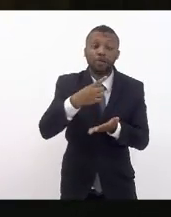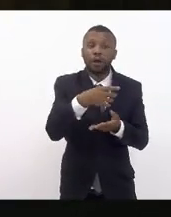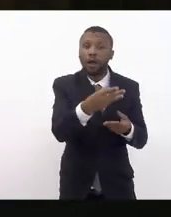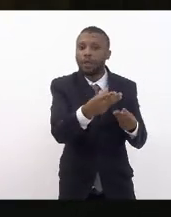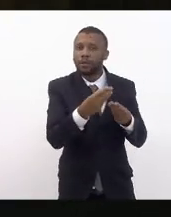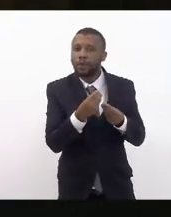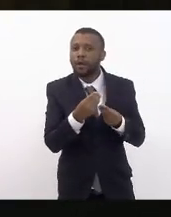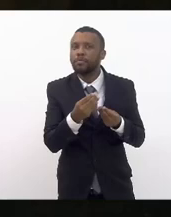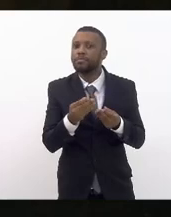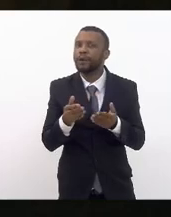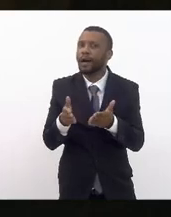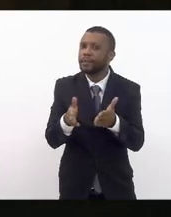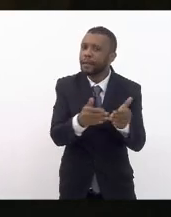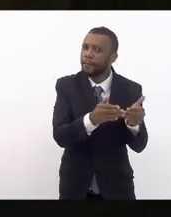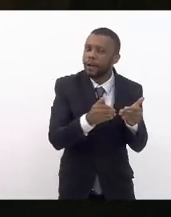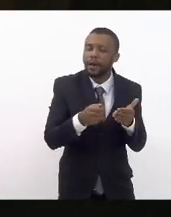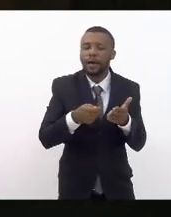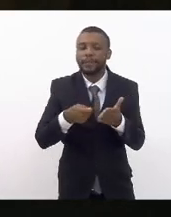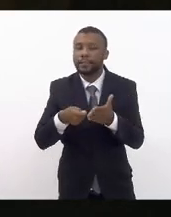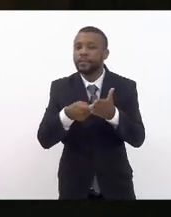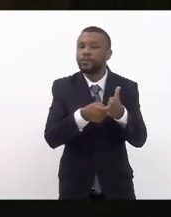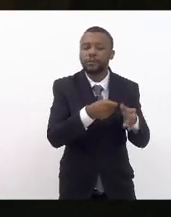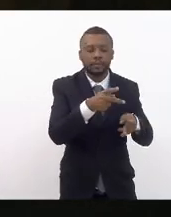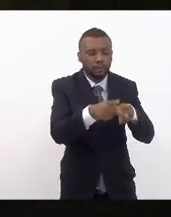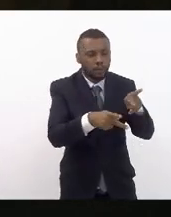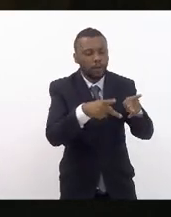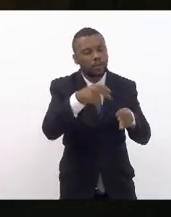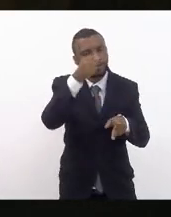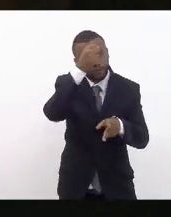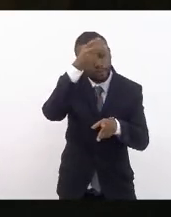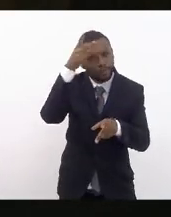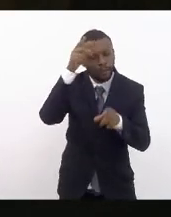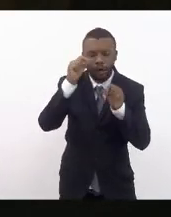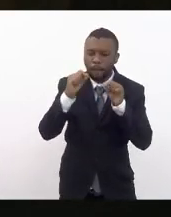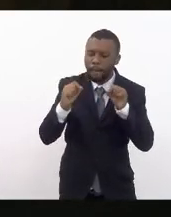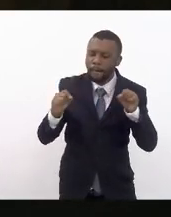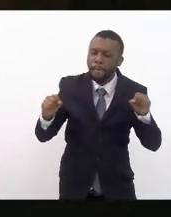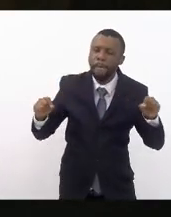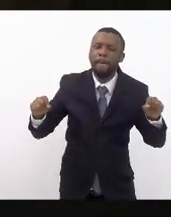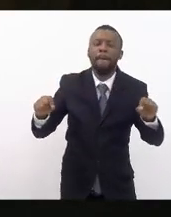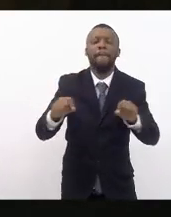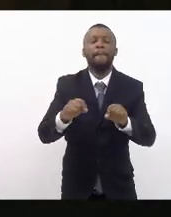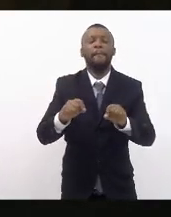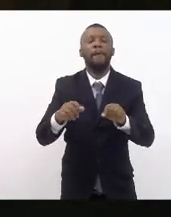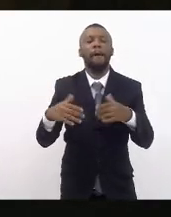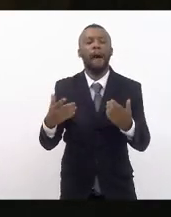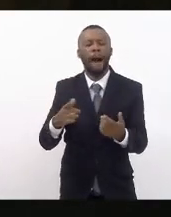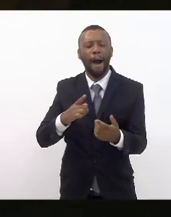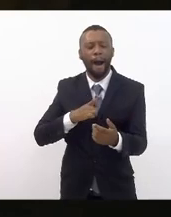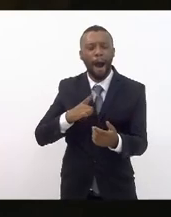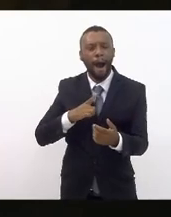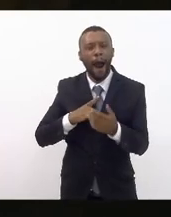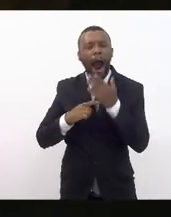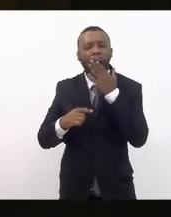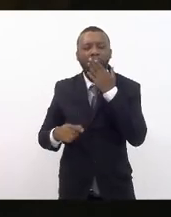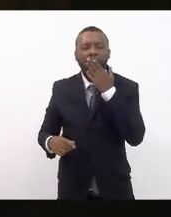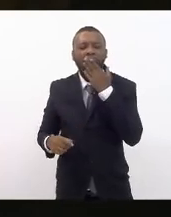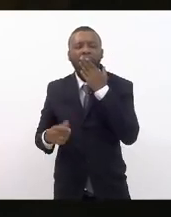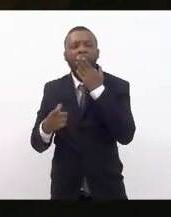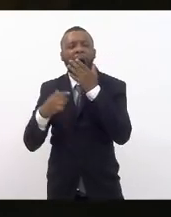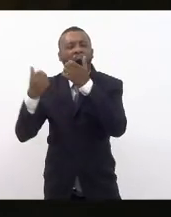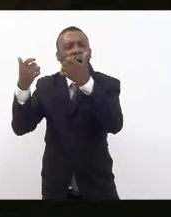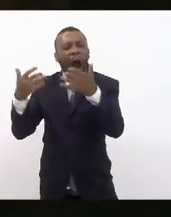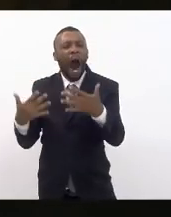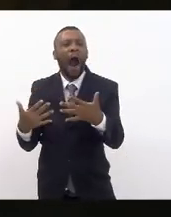demandas da população, dos municípios que estão baseados